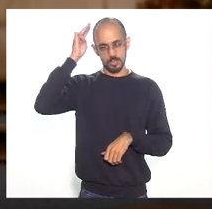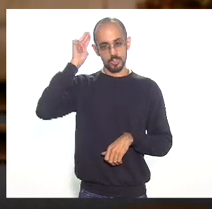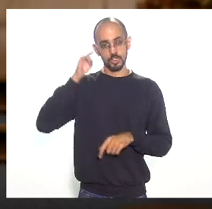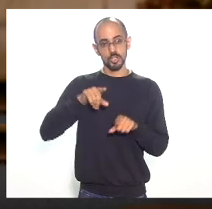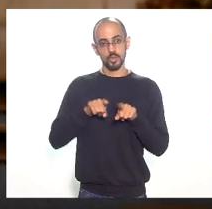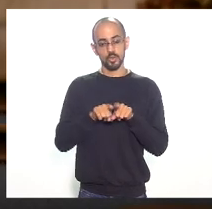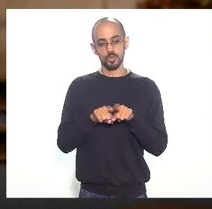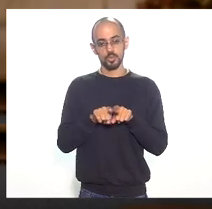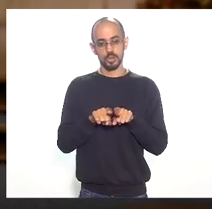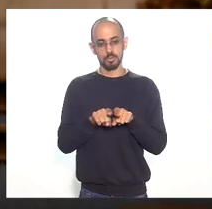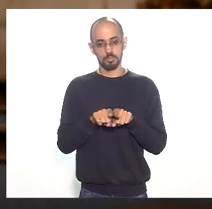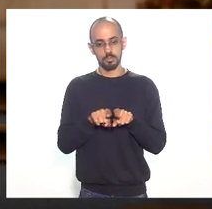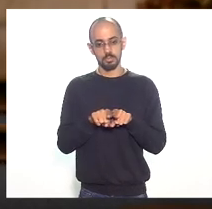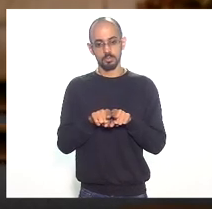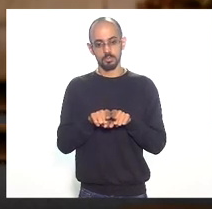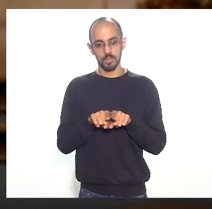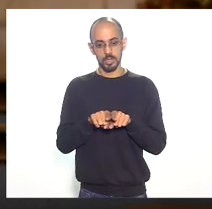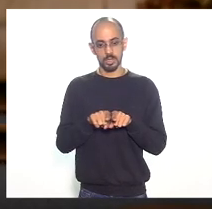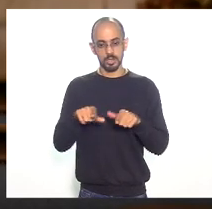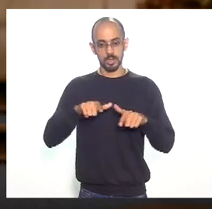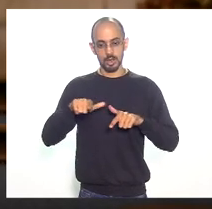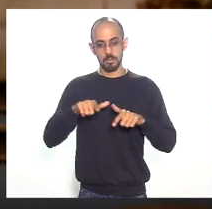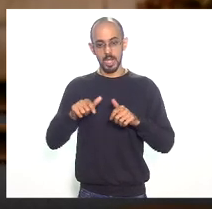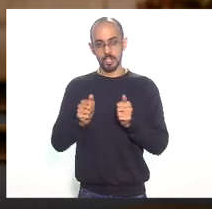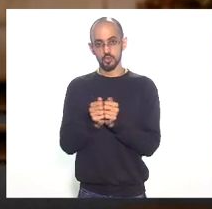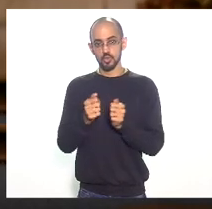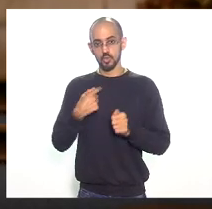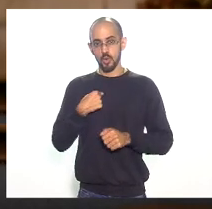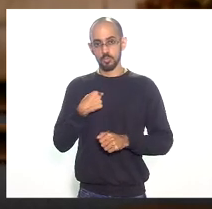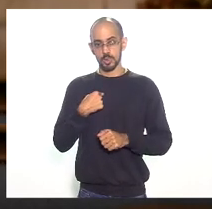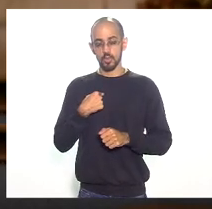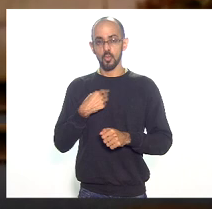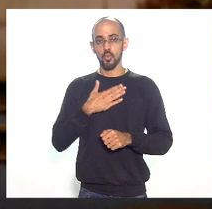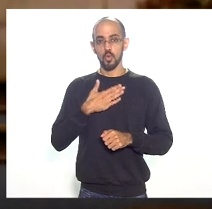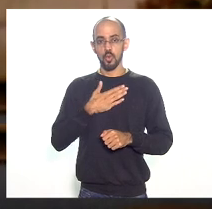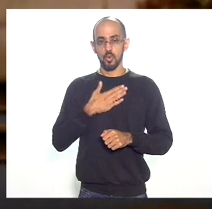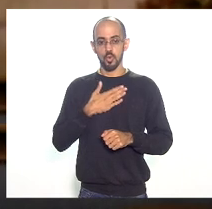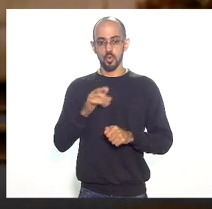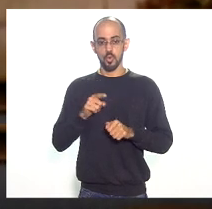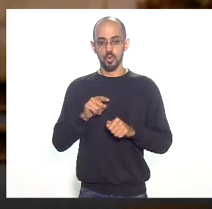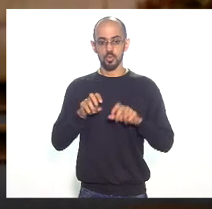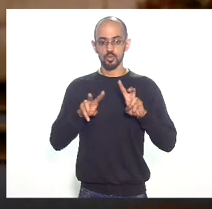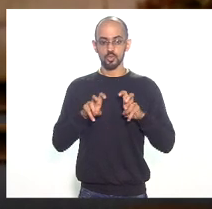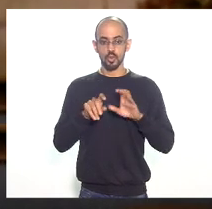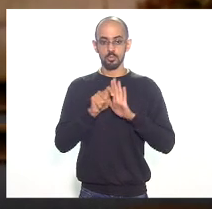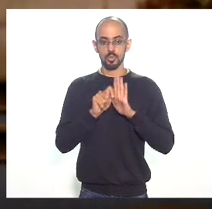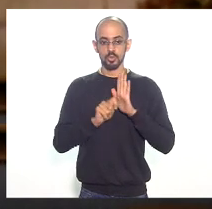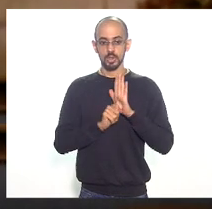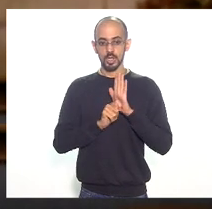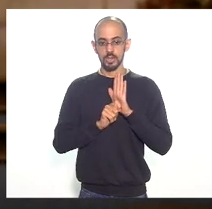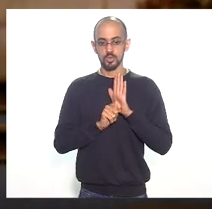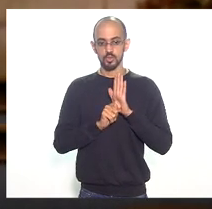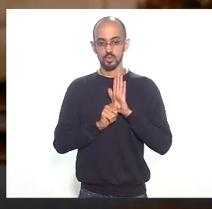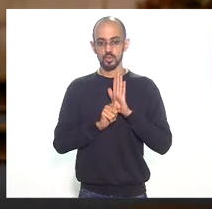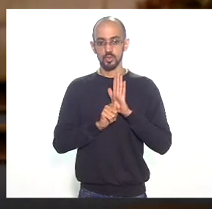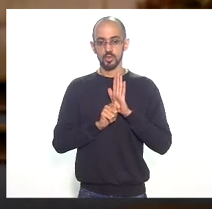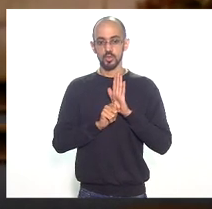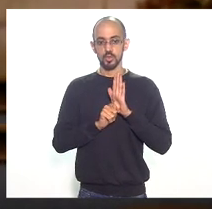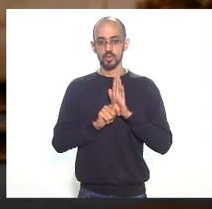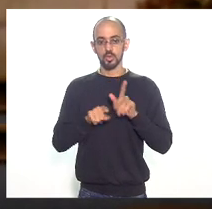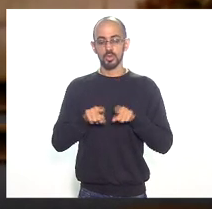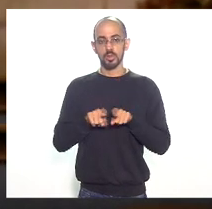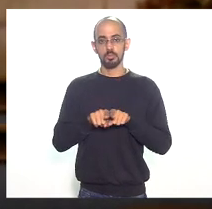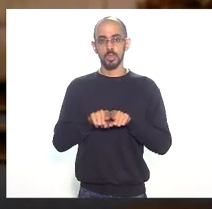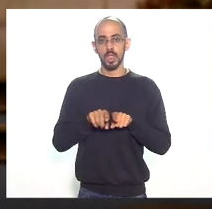que trabalha comigo, a doutora Ellen, em relação a um texto construído também como o Carlos Mink,